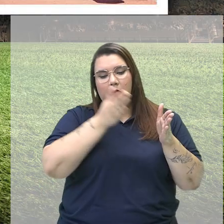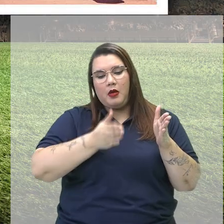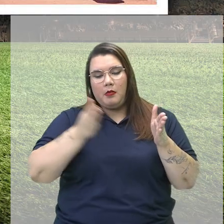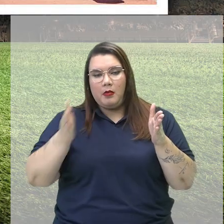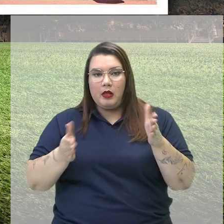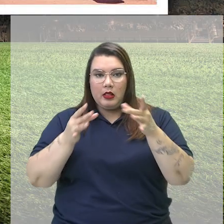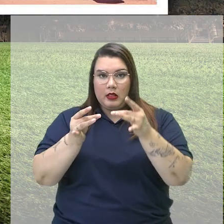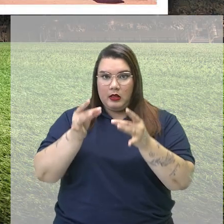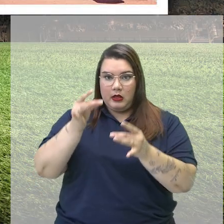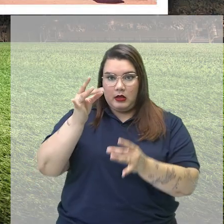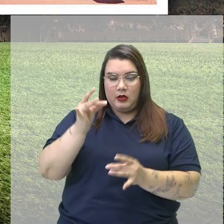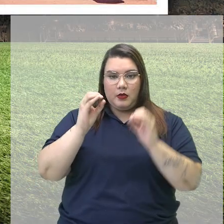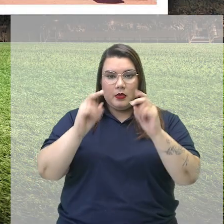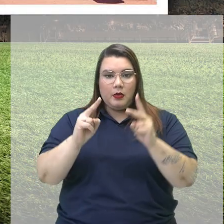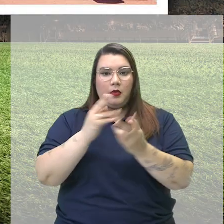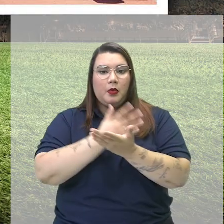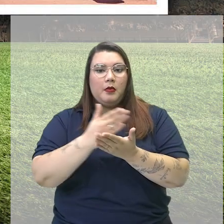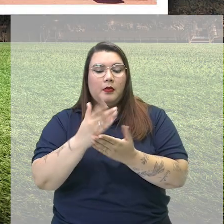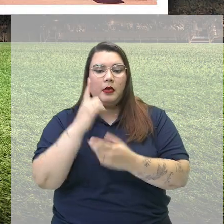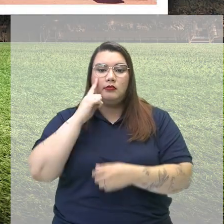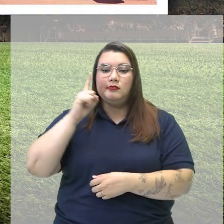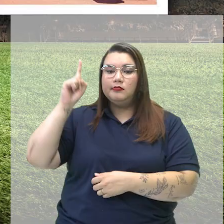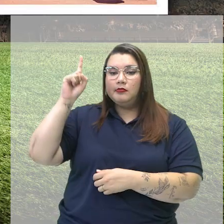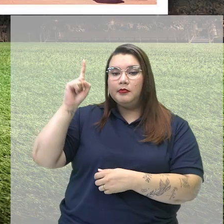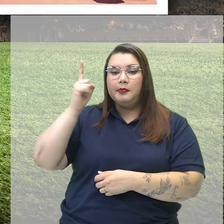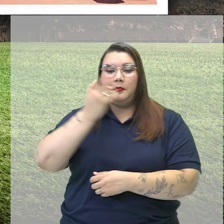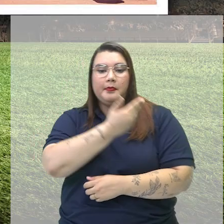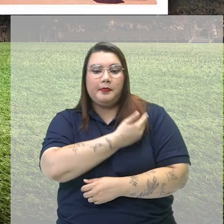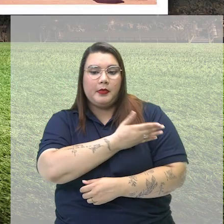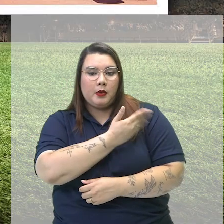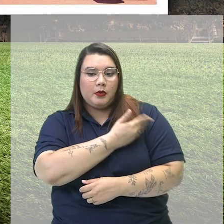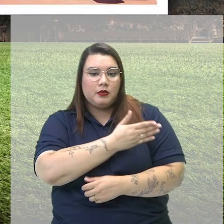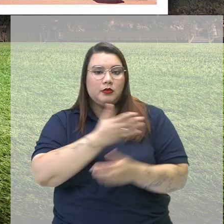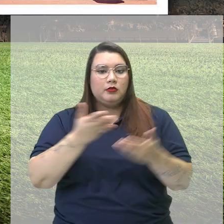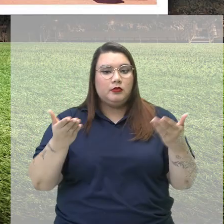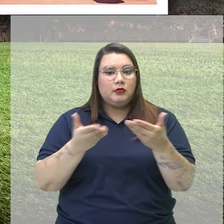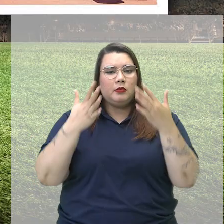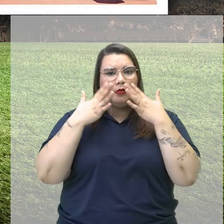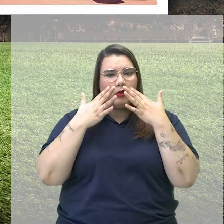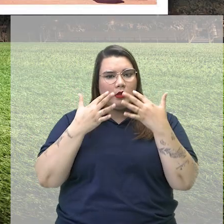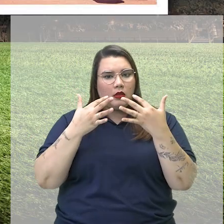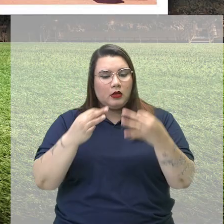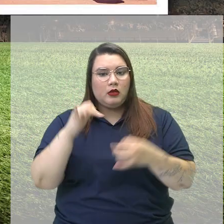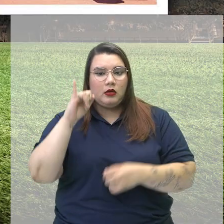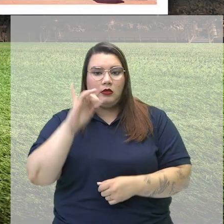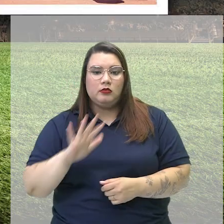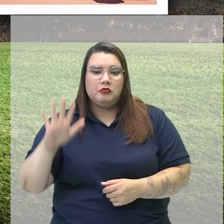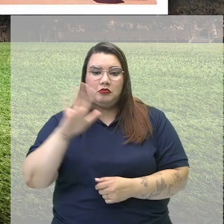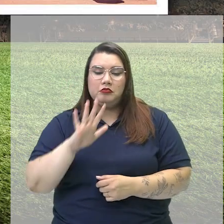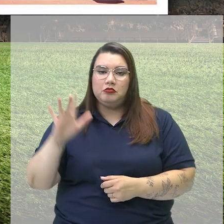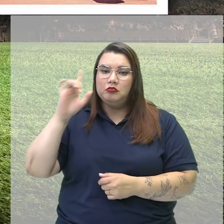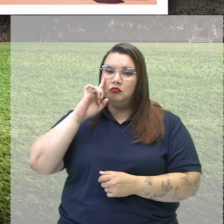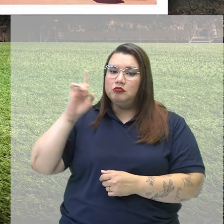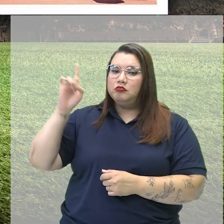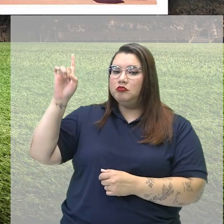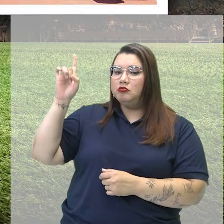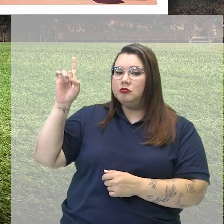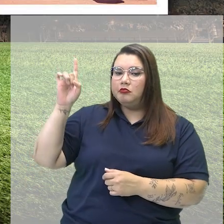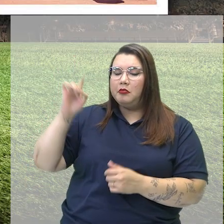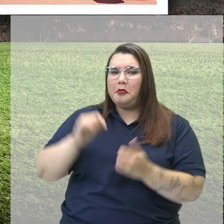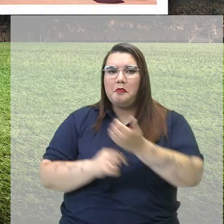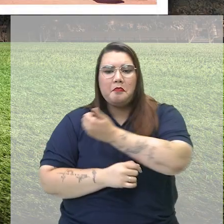desses temas. Começando então pelo preconceito, e aí hoje eu peço para vocês observarem essas imagens, né? O que vem a ser o